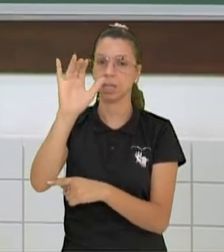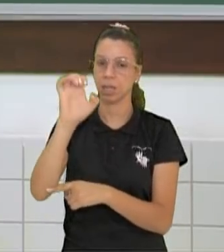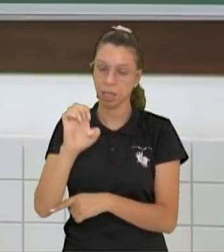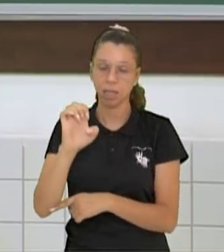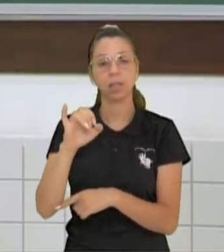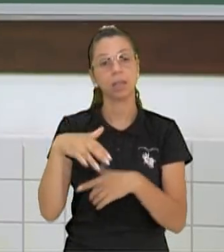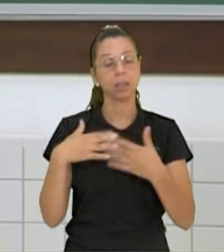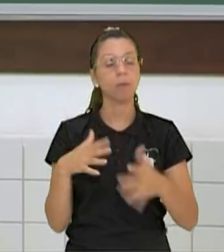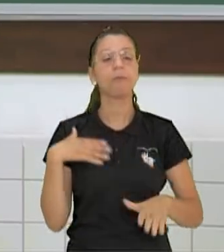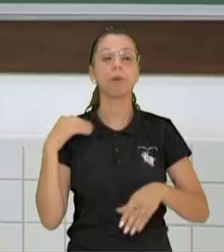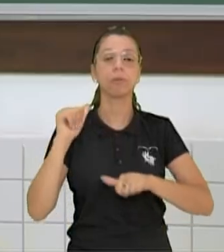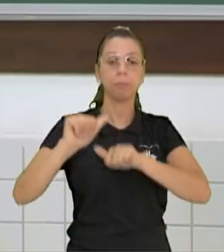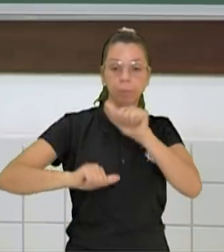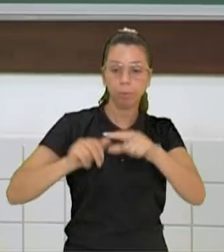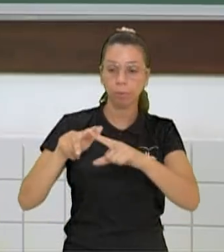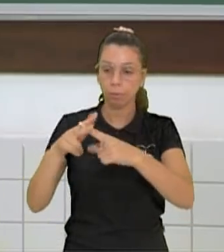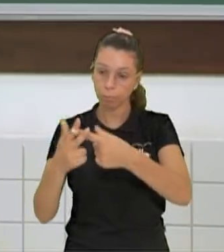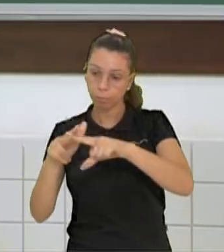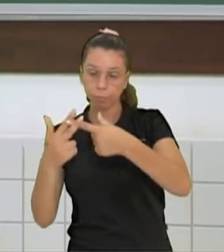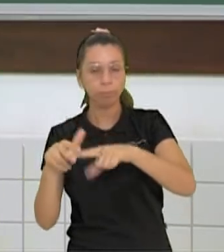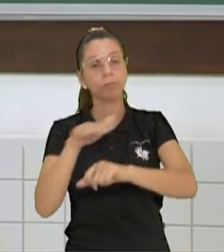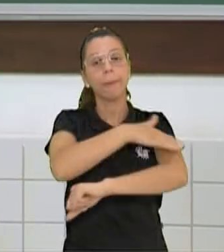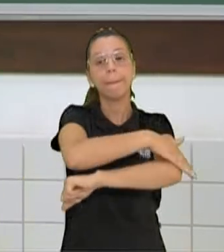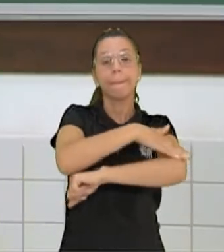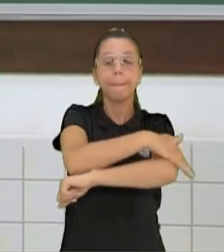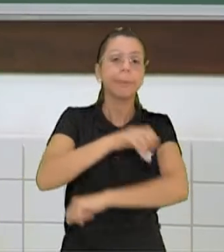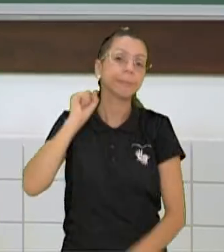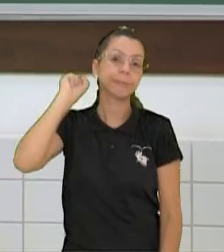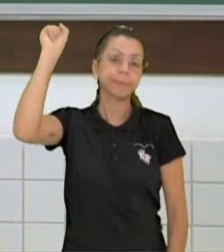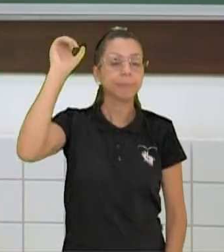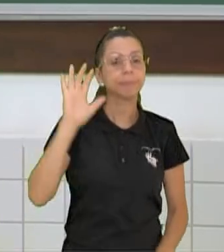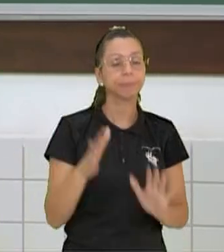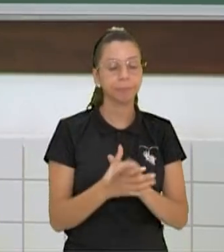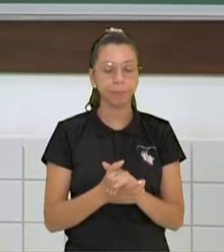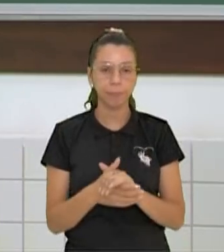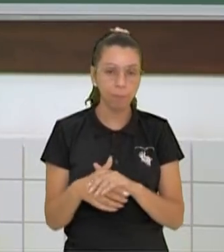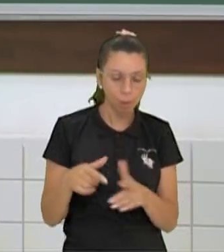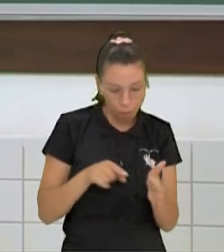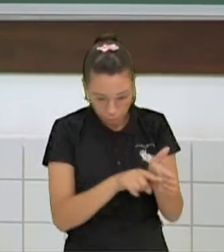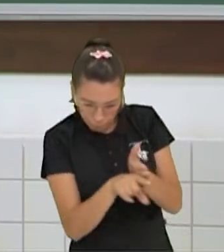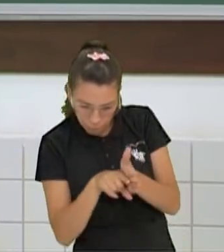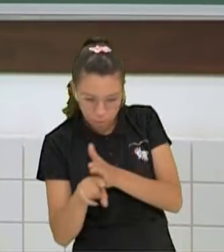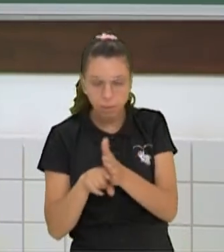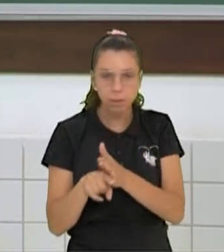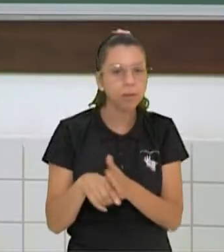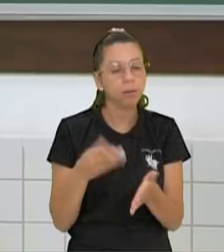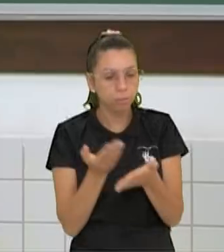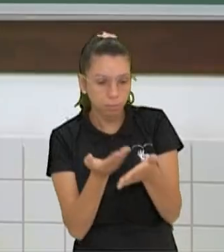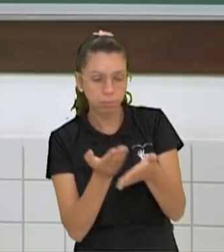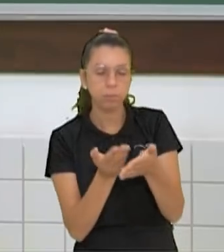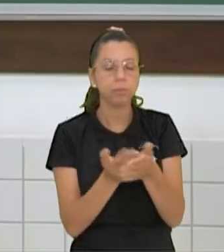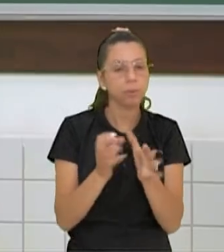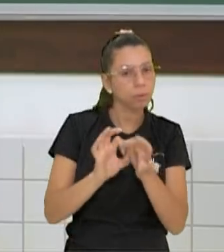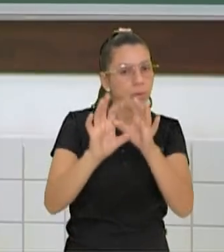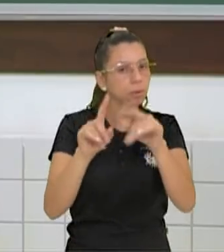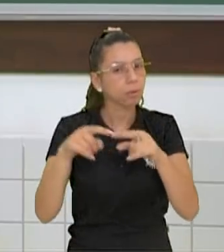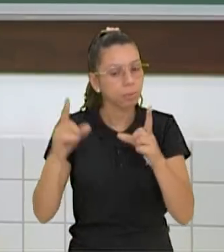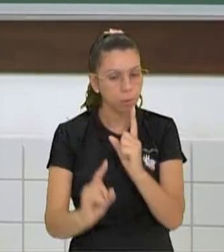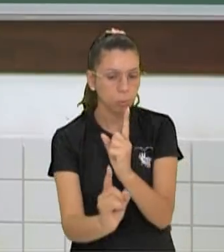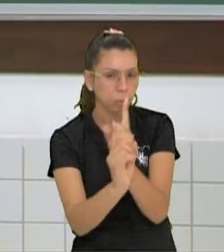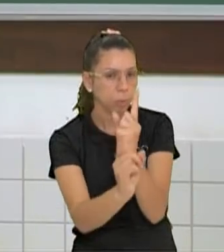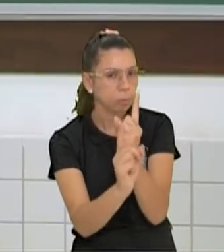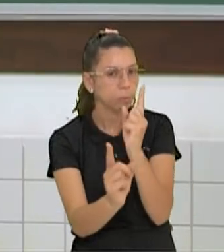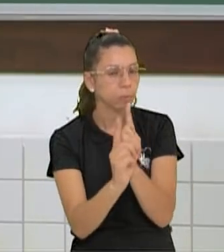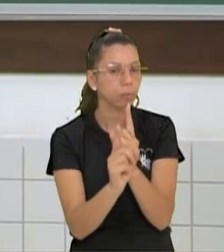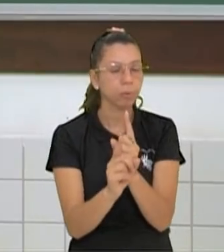uma revitalização na Praça Tiradentes, eles foram lá, fizeram uns estudos primeiro para saber, para liberar, e acabaram